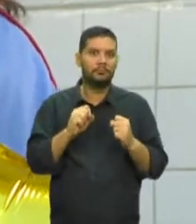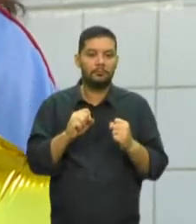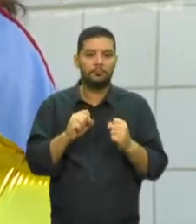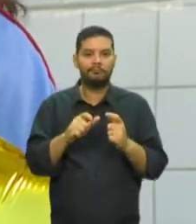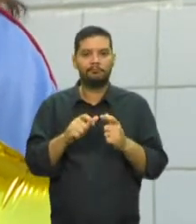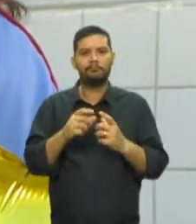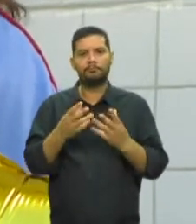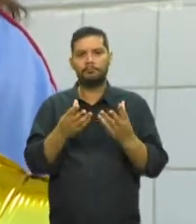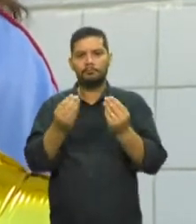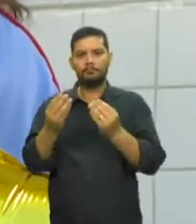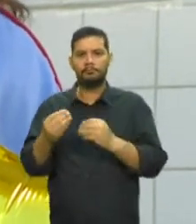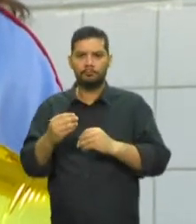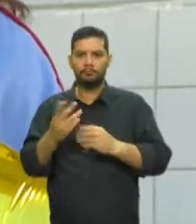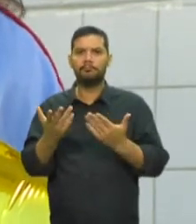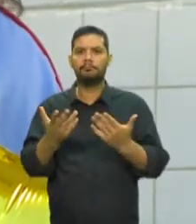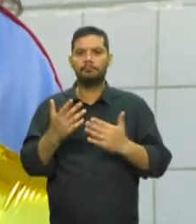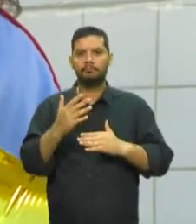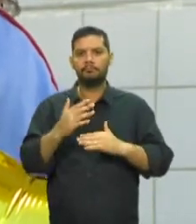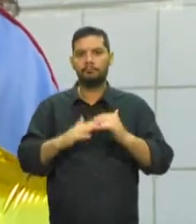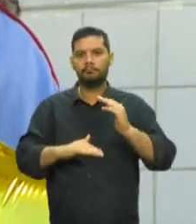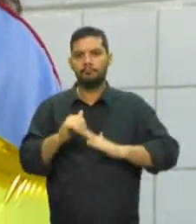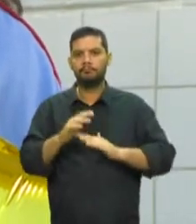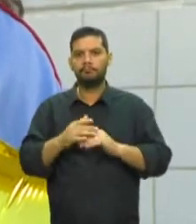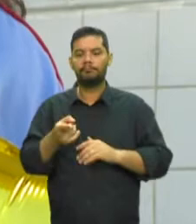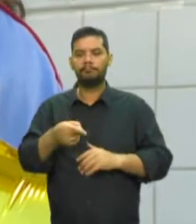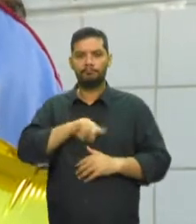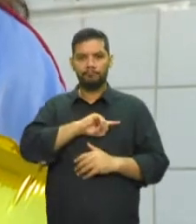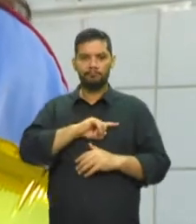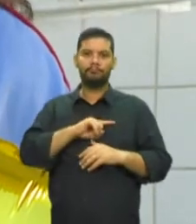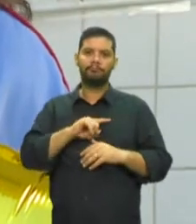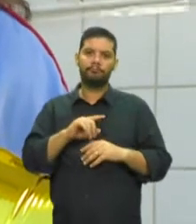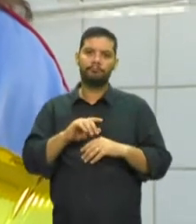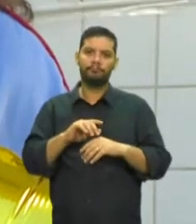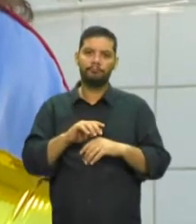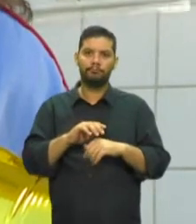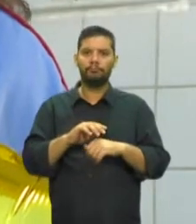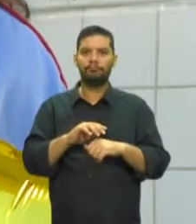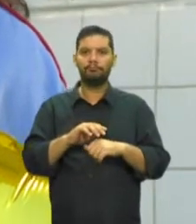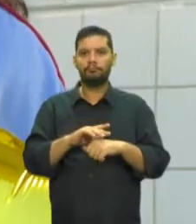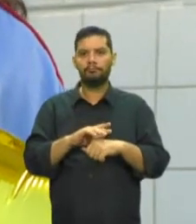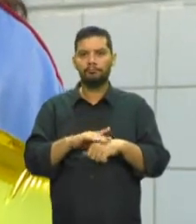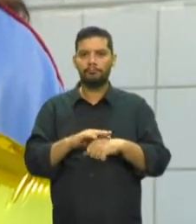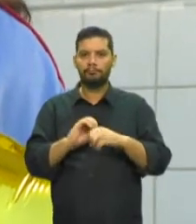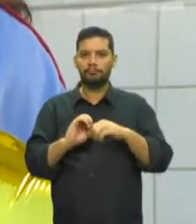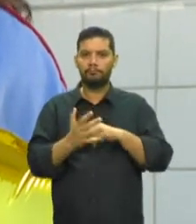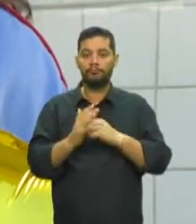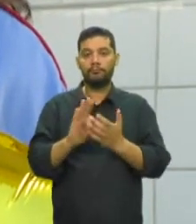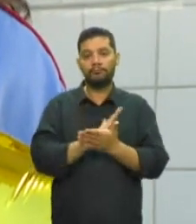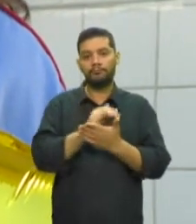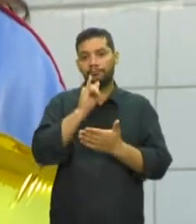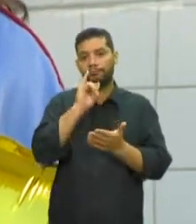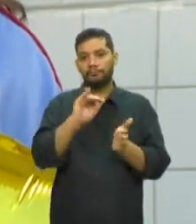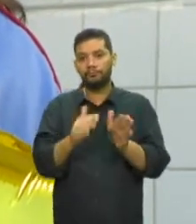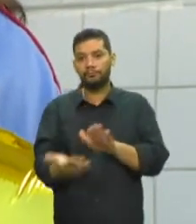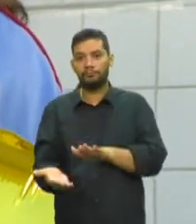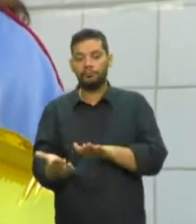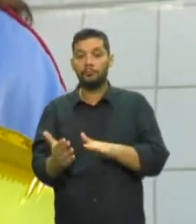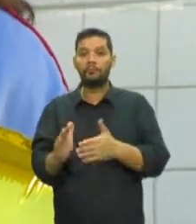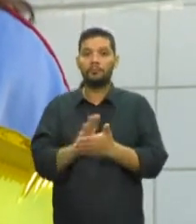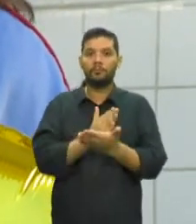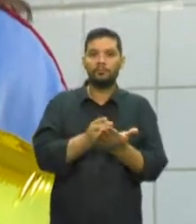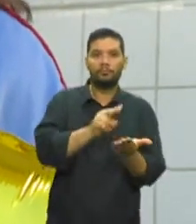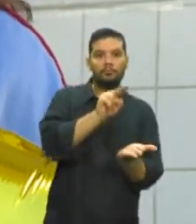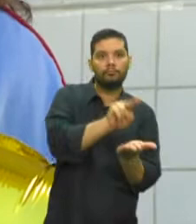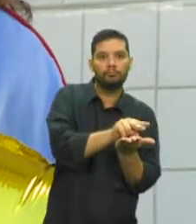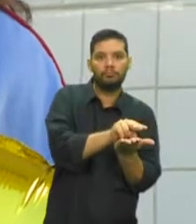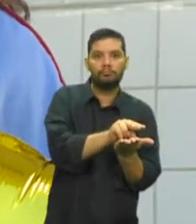funcionários foram abatidos pela Covid, alguns chegaram a falecer, outros ficaram gravemente enfermos, até nos